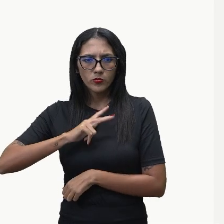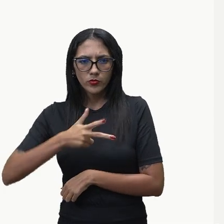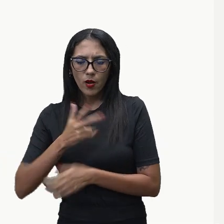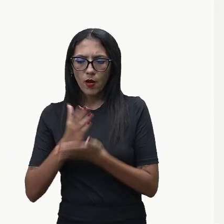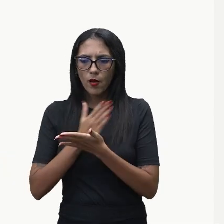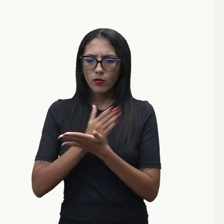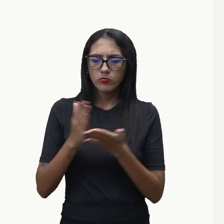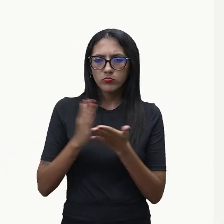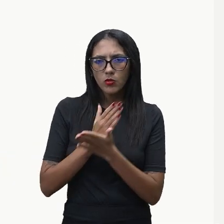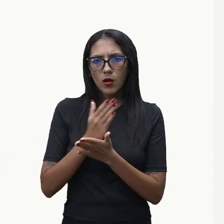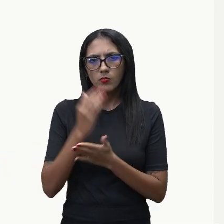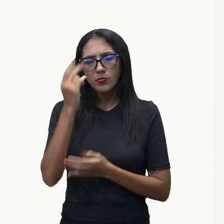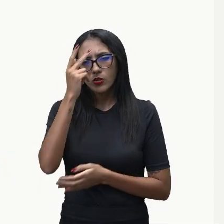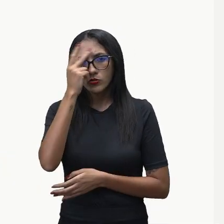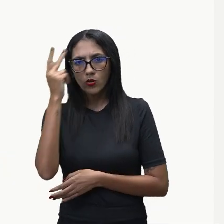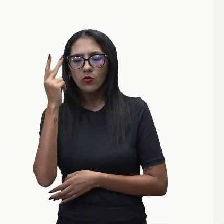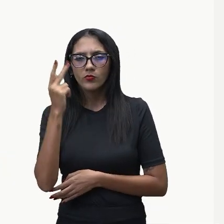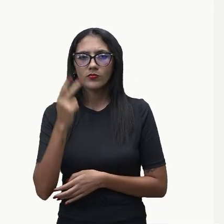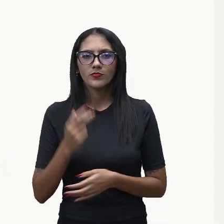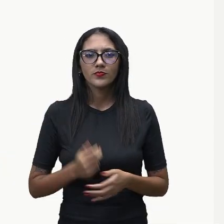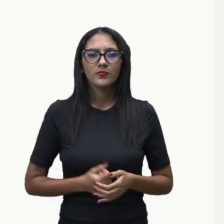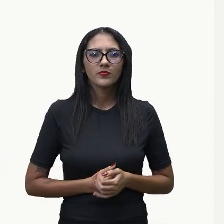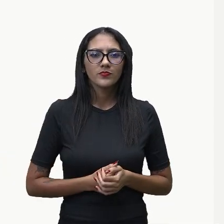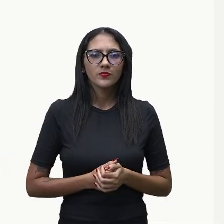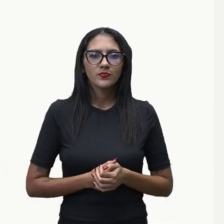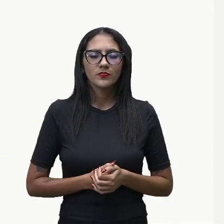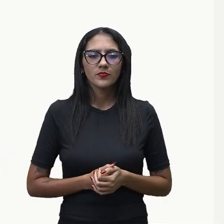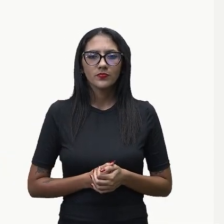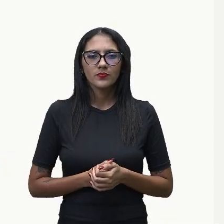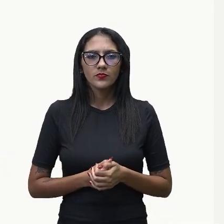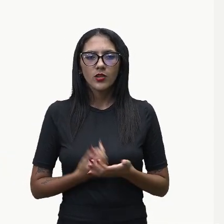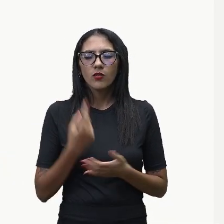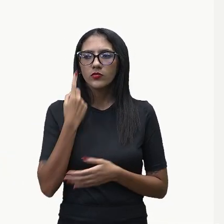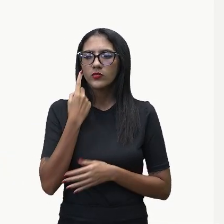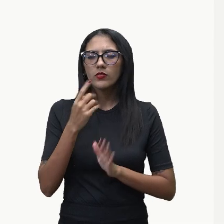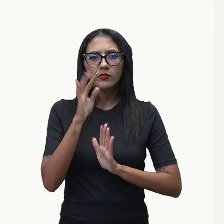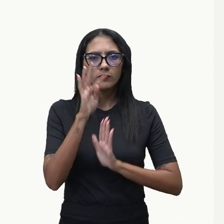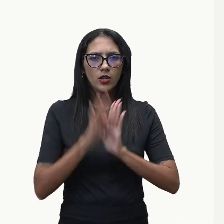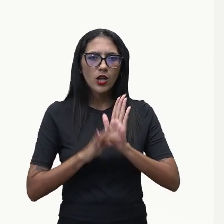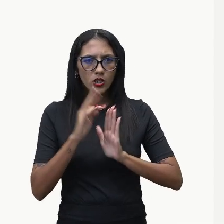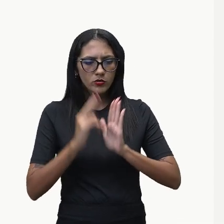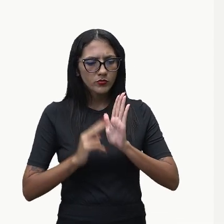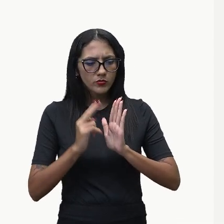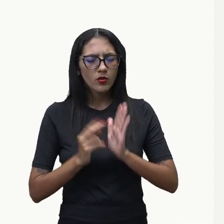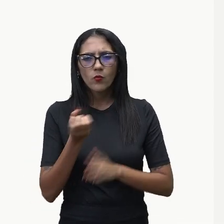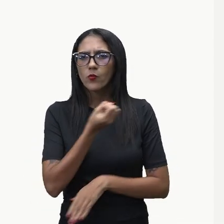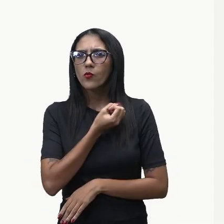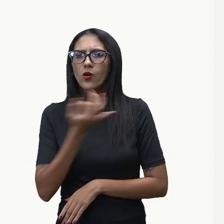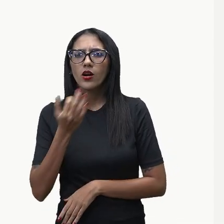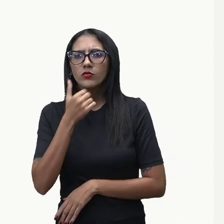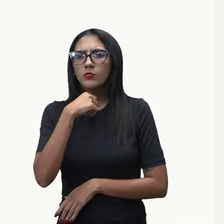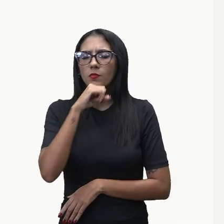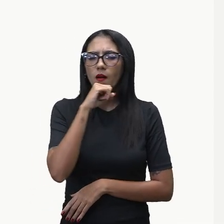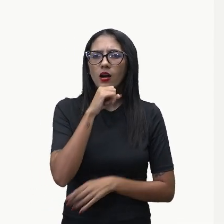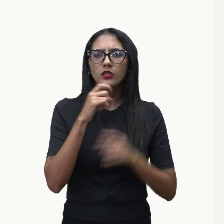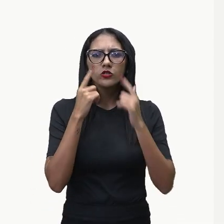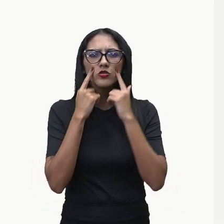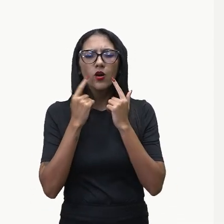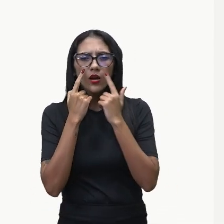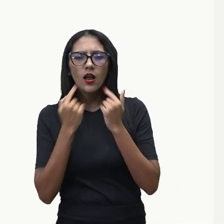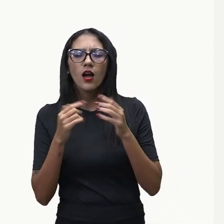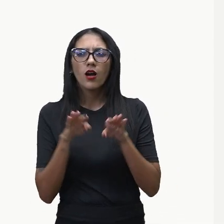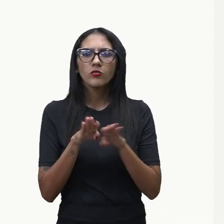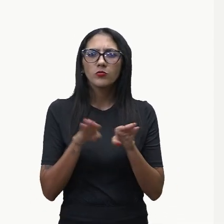ali nas figuras. Você tem aí até o próprio texto, quantas mães choraram, quantos filhos em vão rezaram.